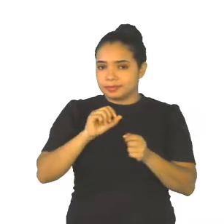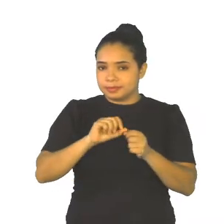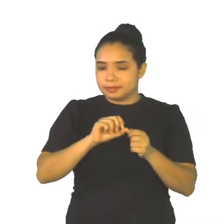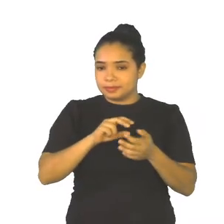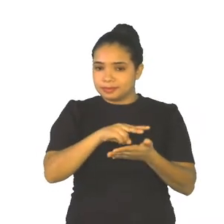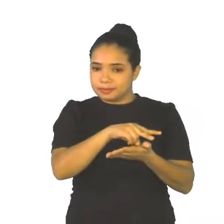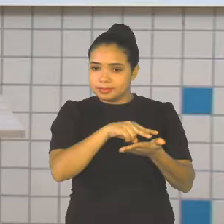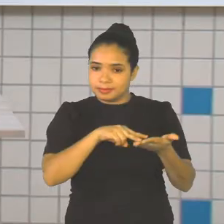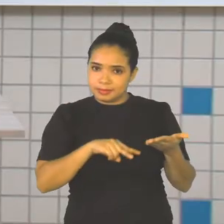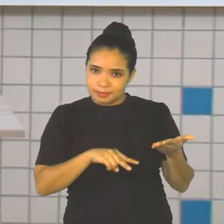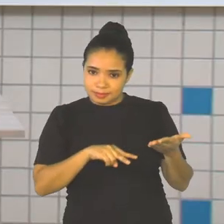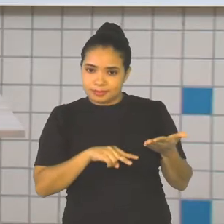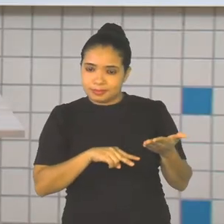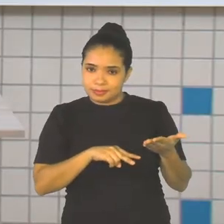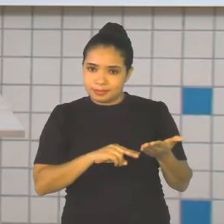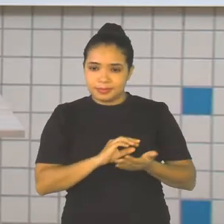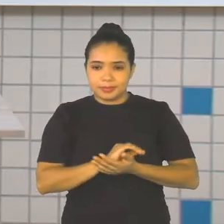naquela